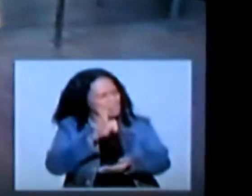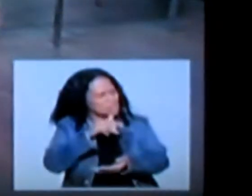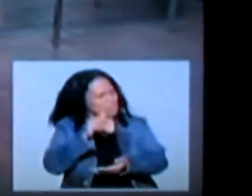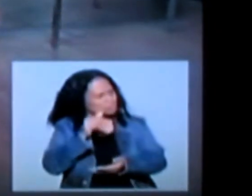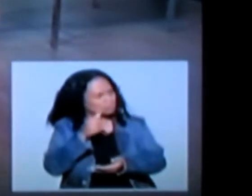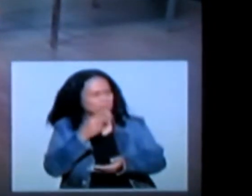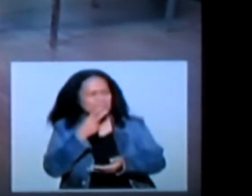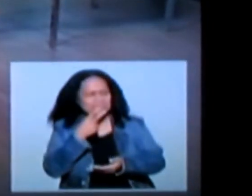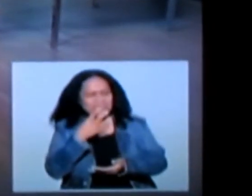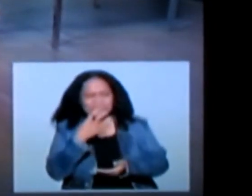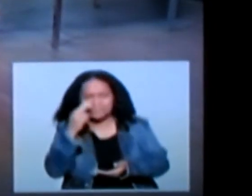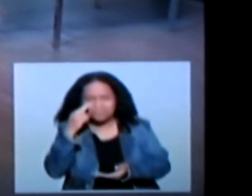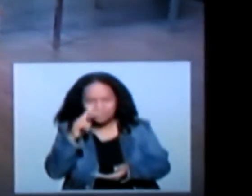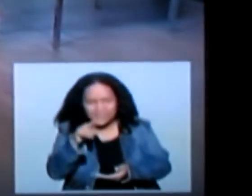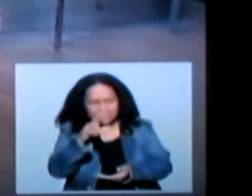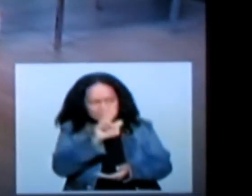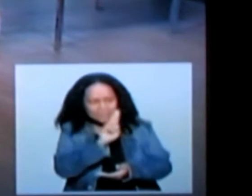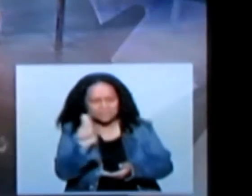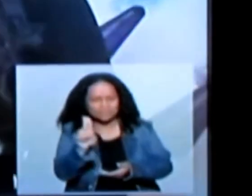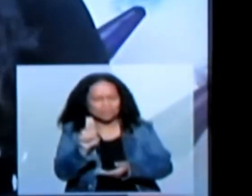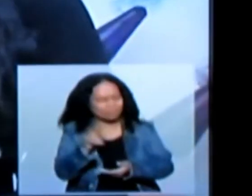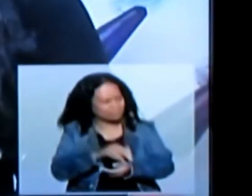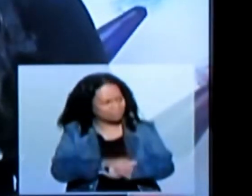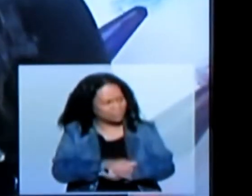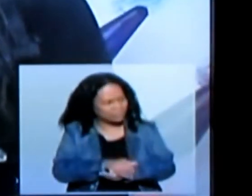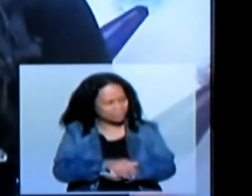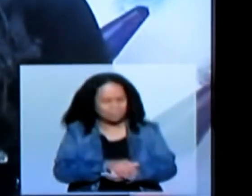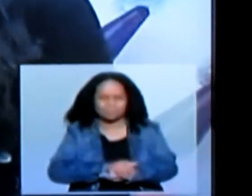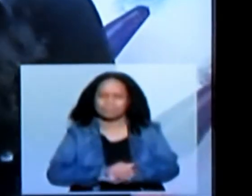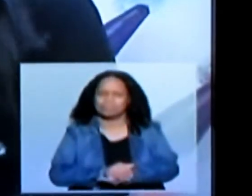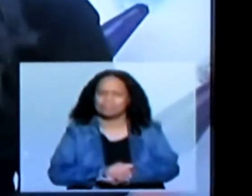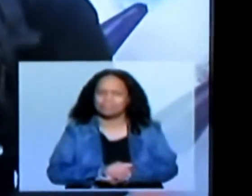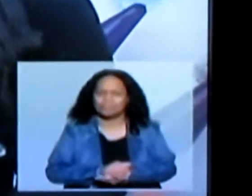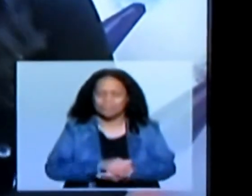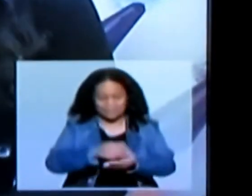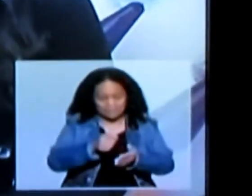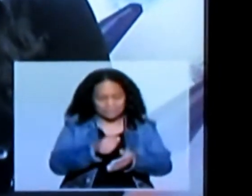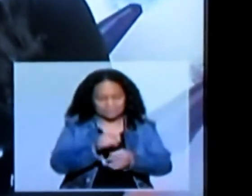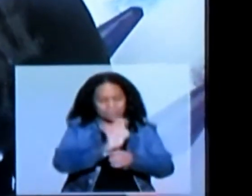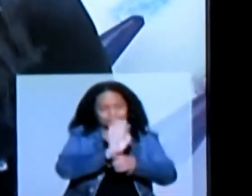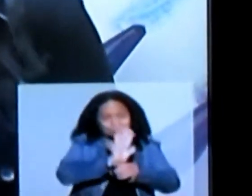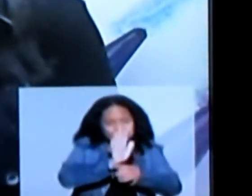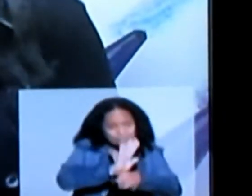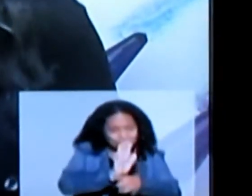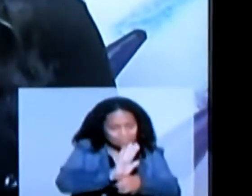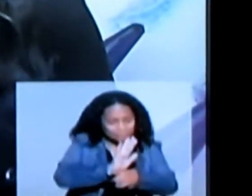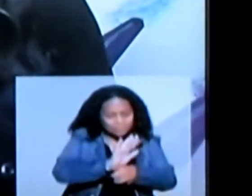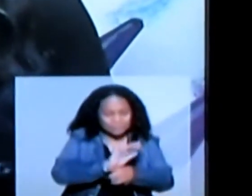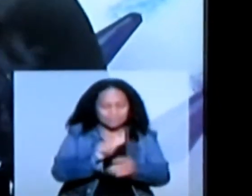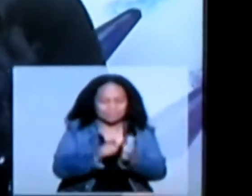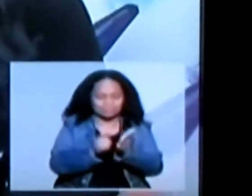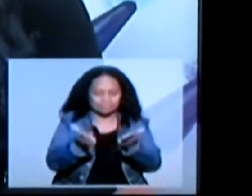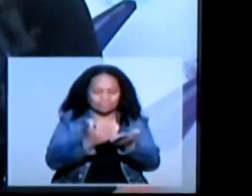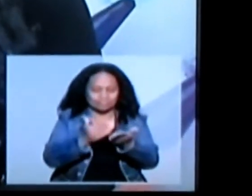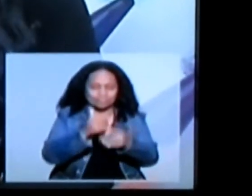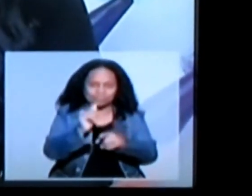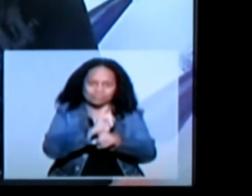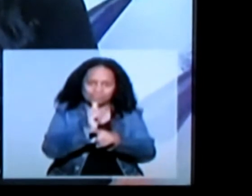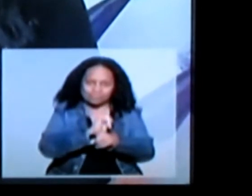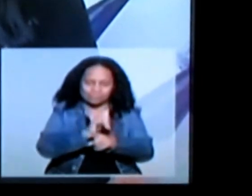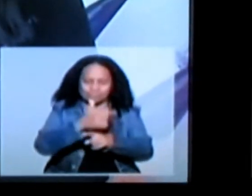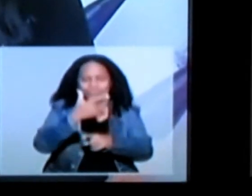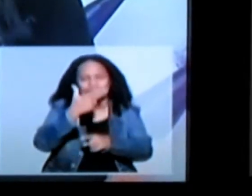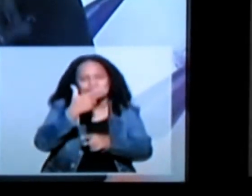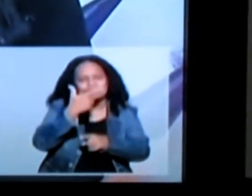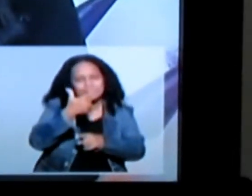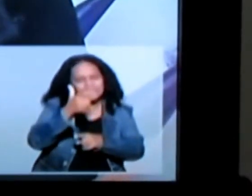tinha ouvido isso, bookaholic? Muito chique. Coisa de internet chiquérrima. Cinéfila, blogueira literária e tem quase 20